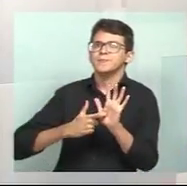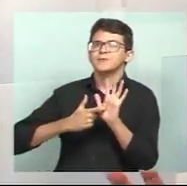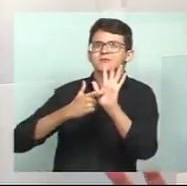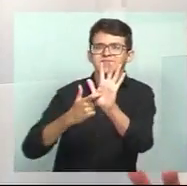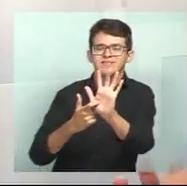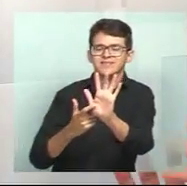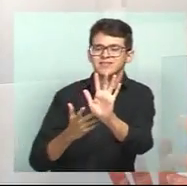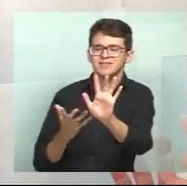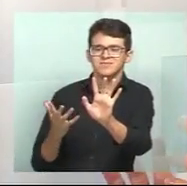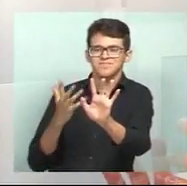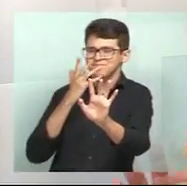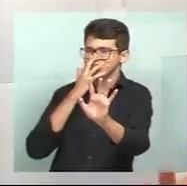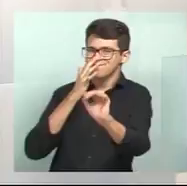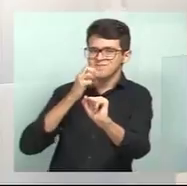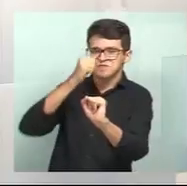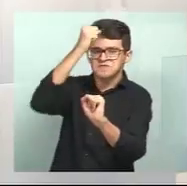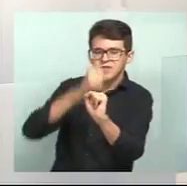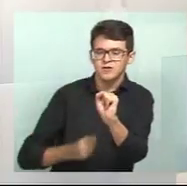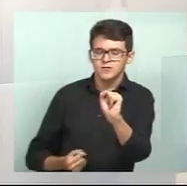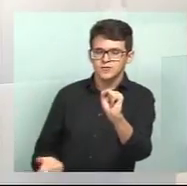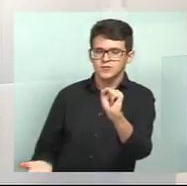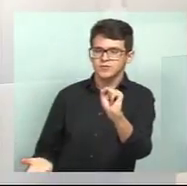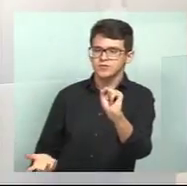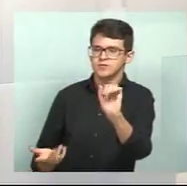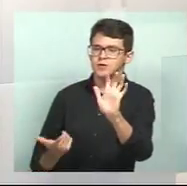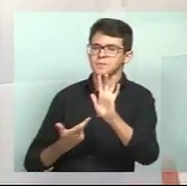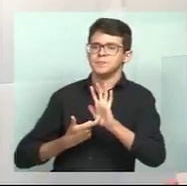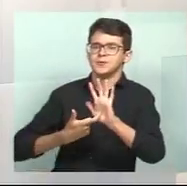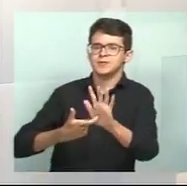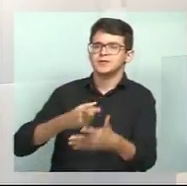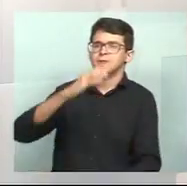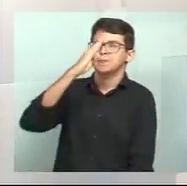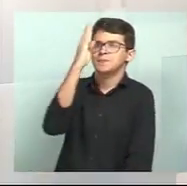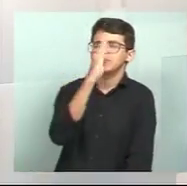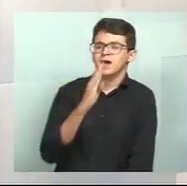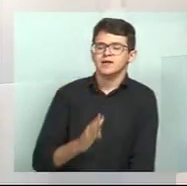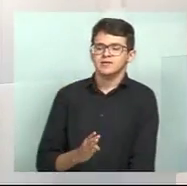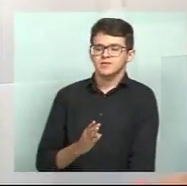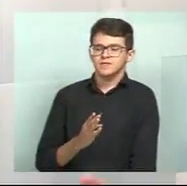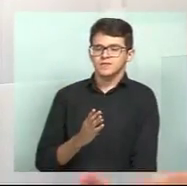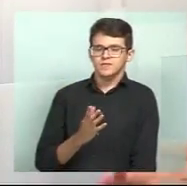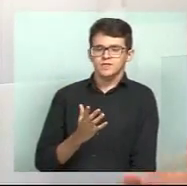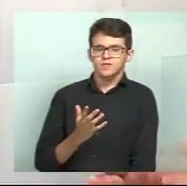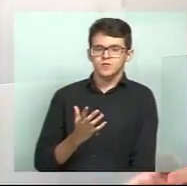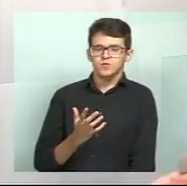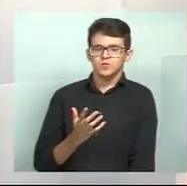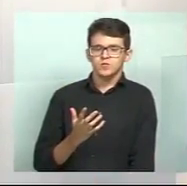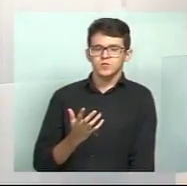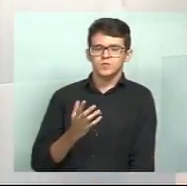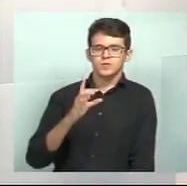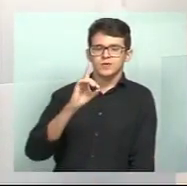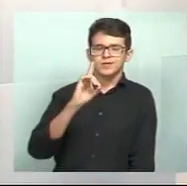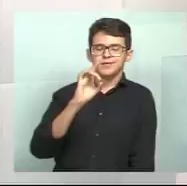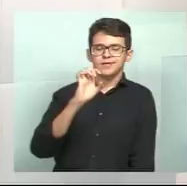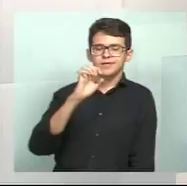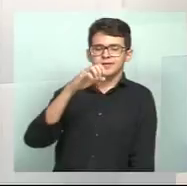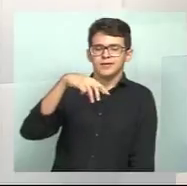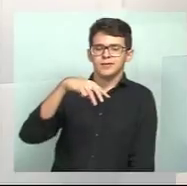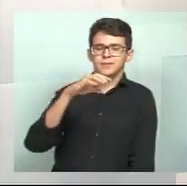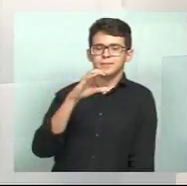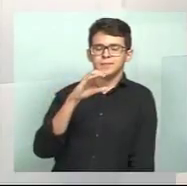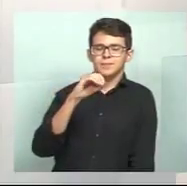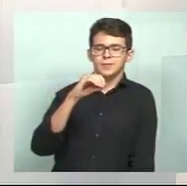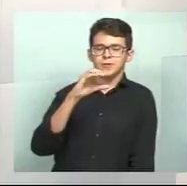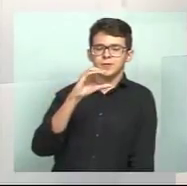de desestabilidade institucional do Brasil que não existe. Infelizmente, nós não temos um